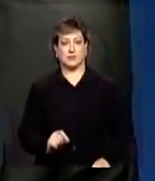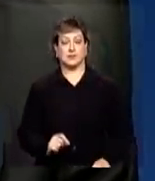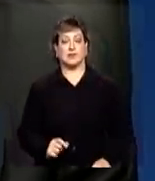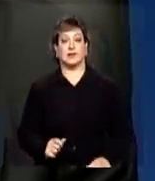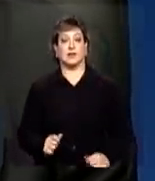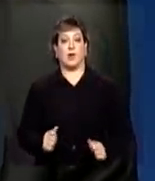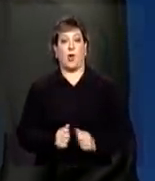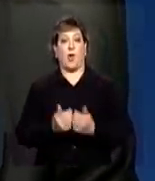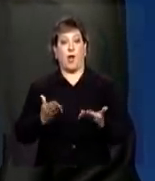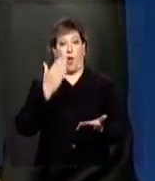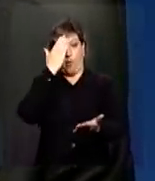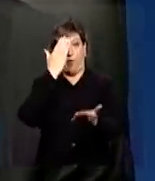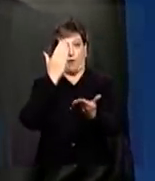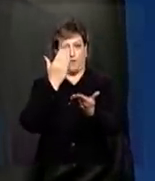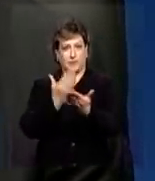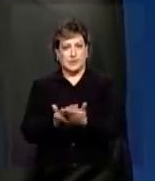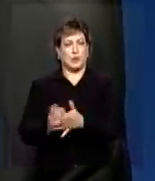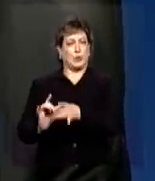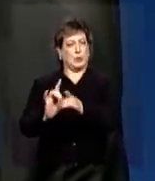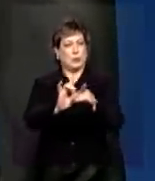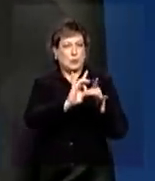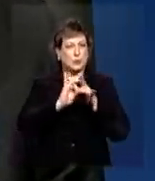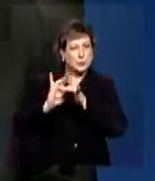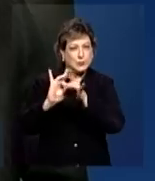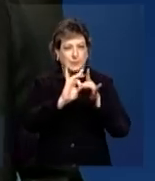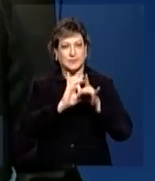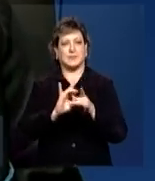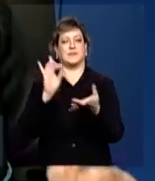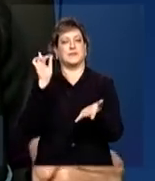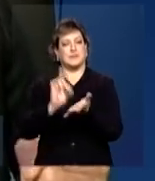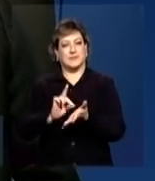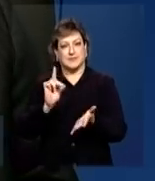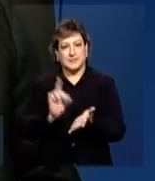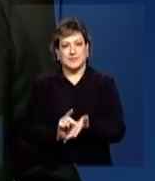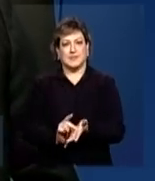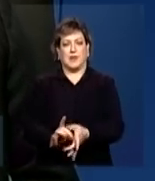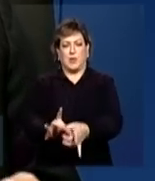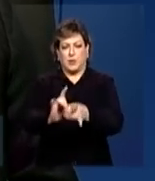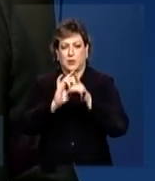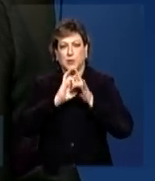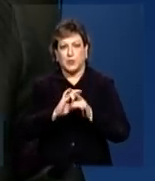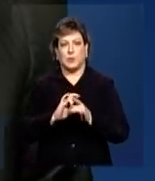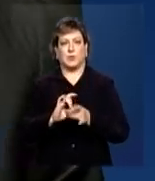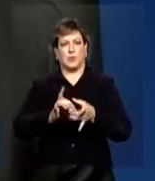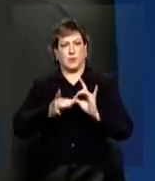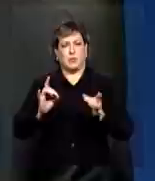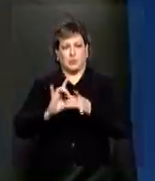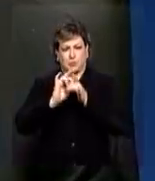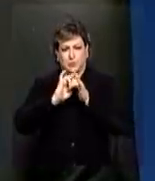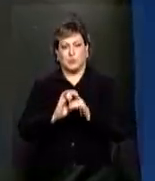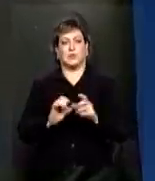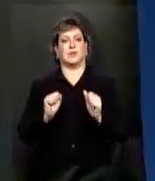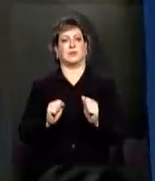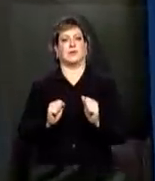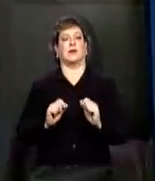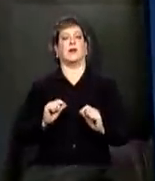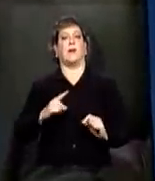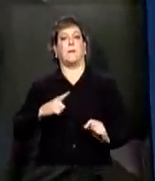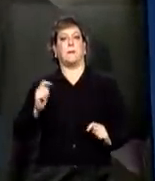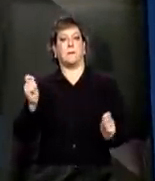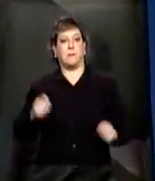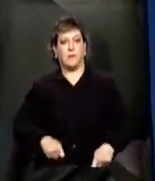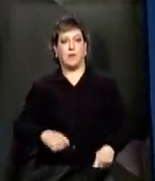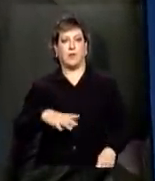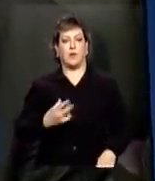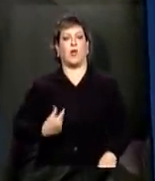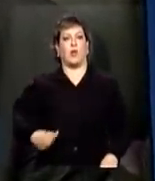contando com essa confiança, com essa união, com essa verdadeira corrente de propósitos, de nós